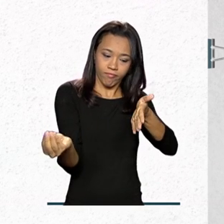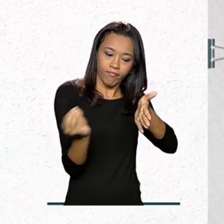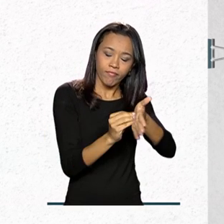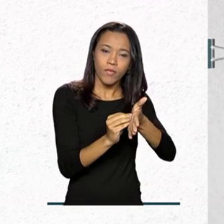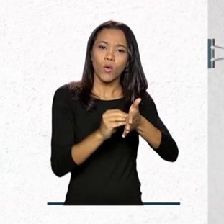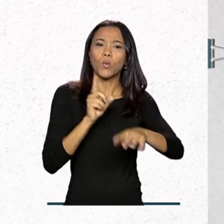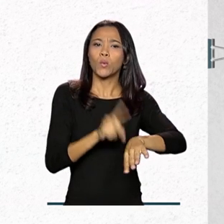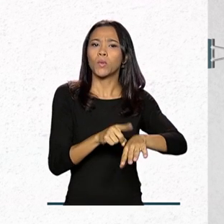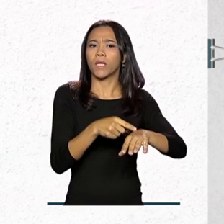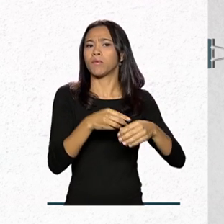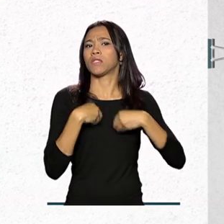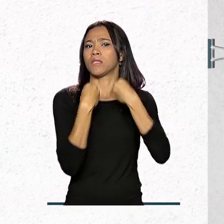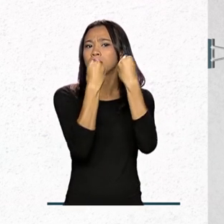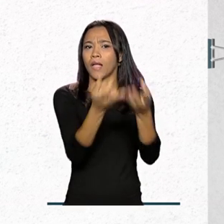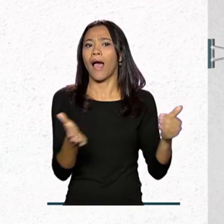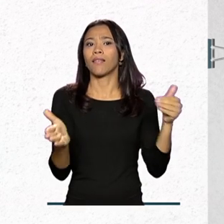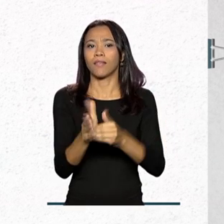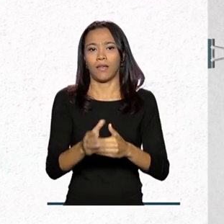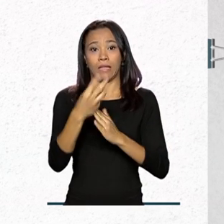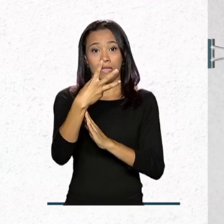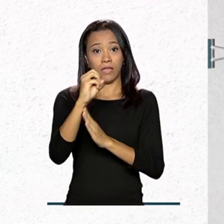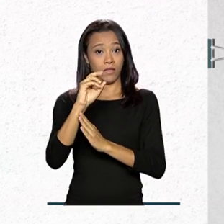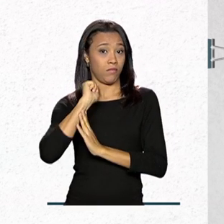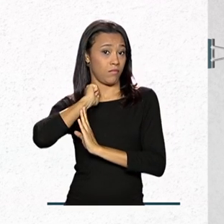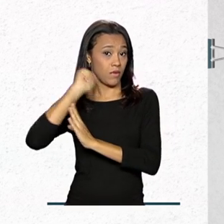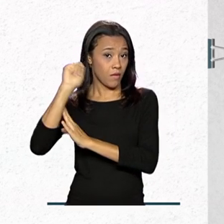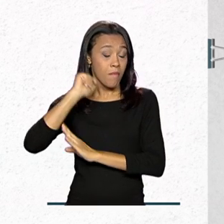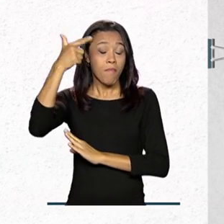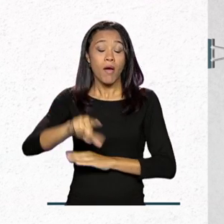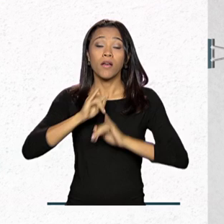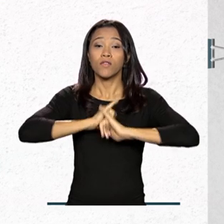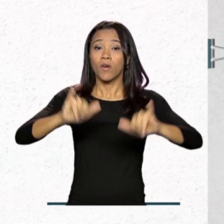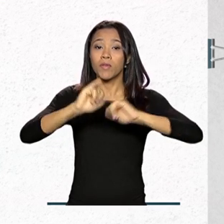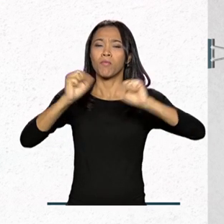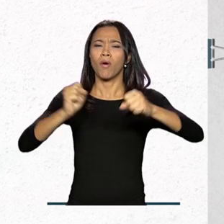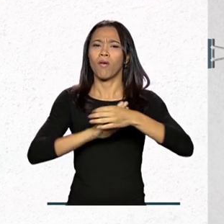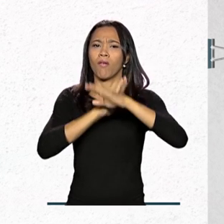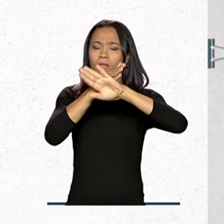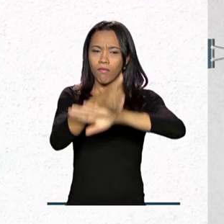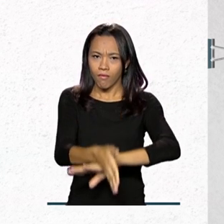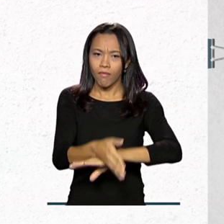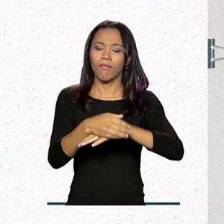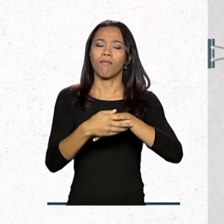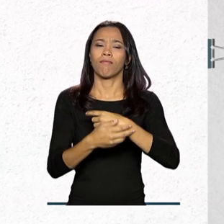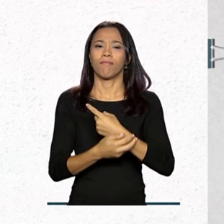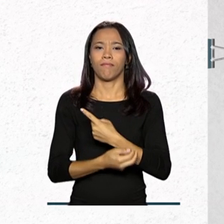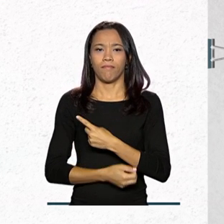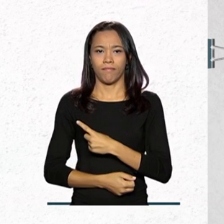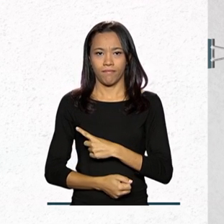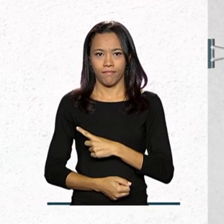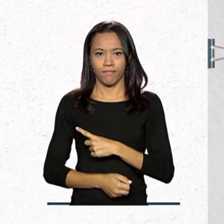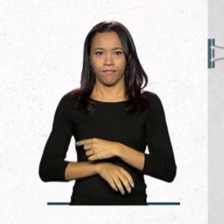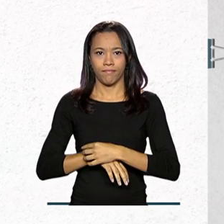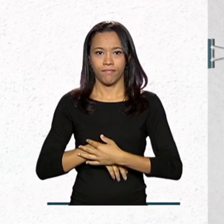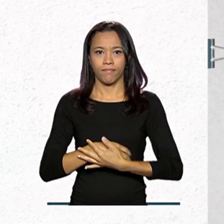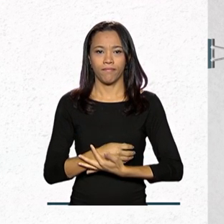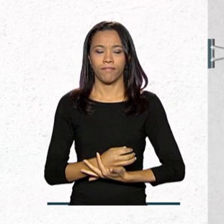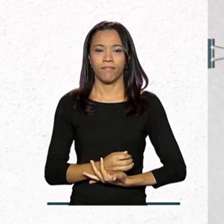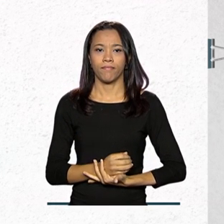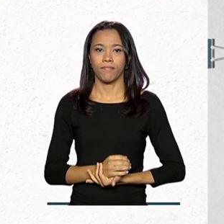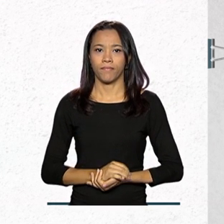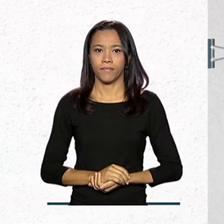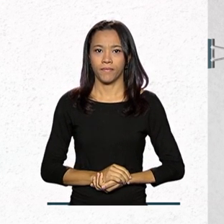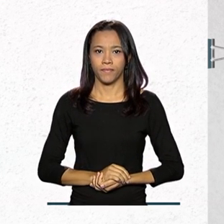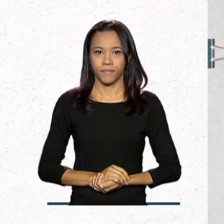de entrega da declaração é 30 de abril. Saiba mais em receita.fazenda.gov.br.